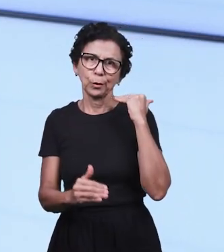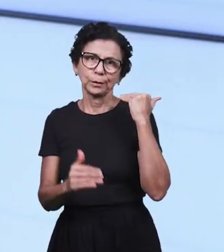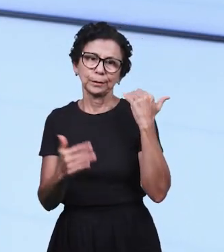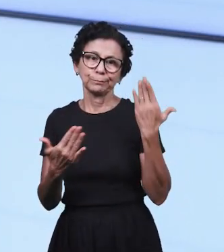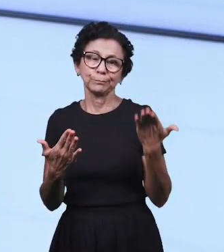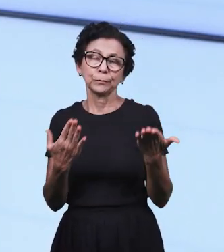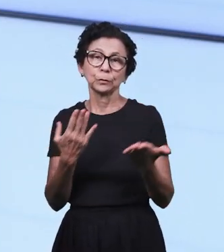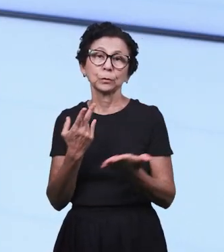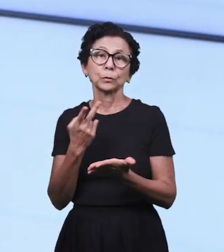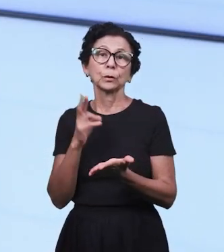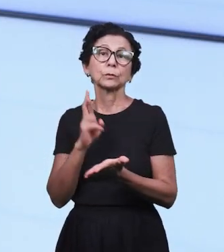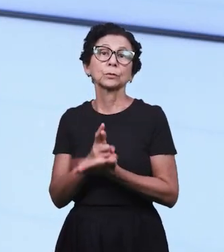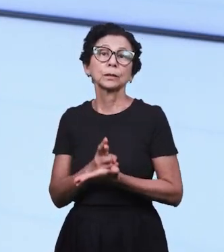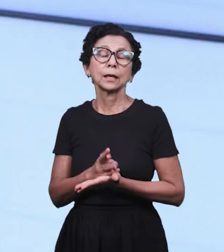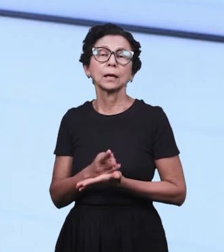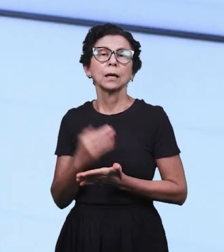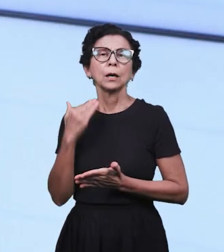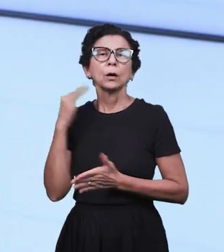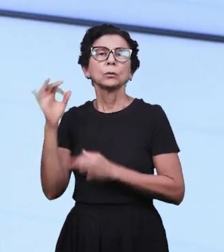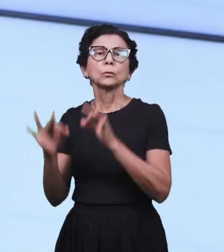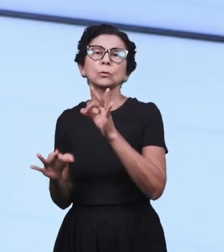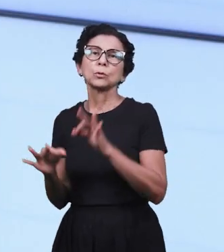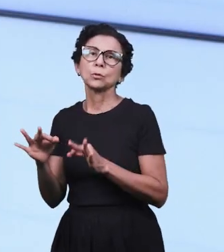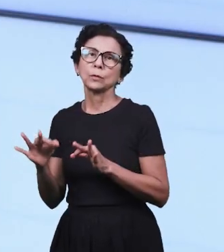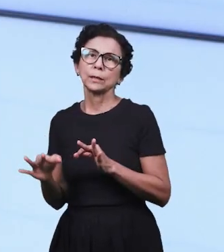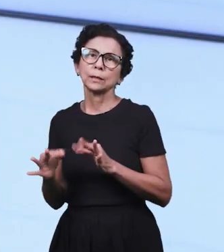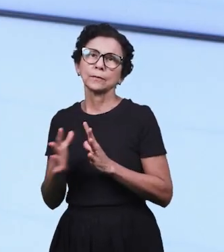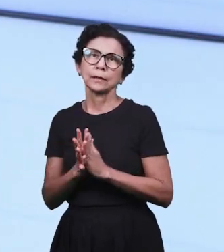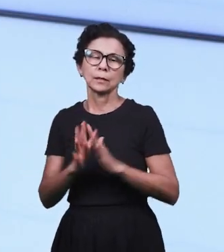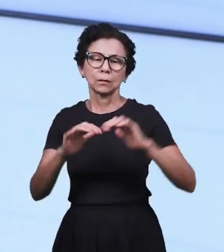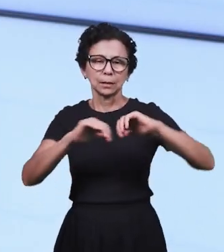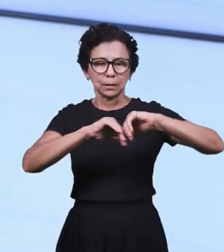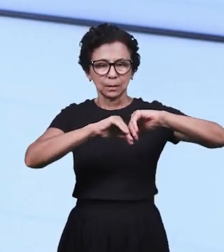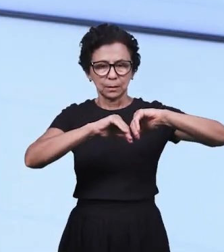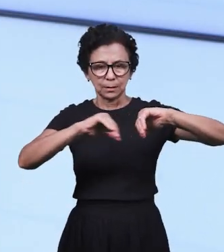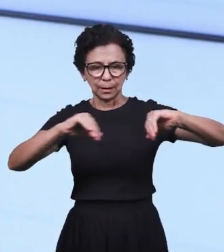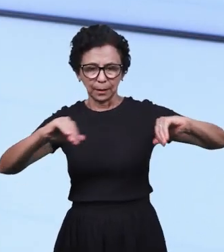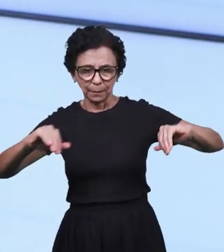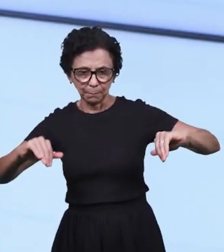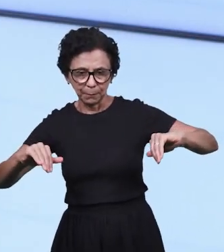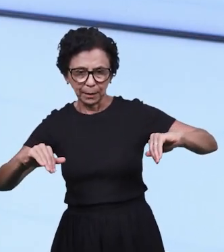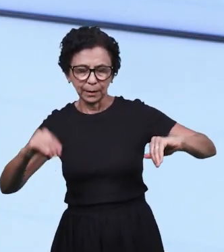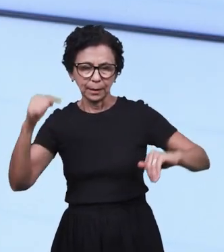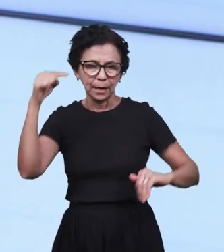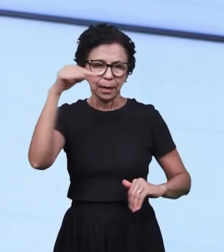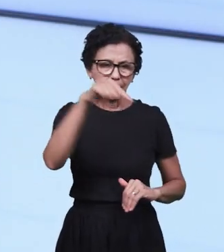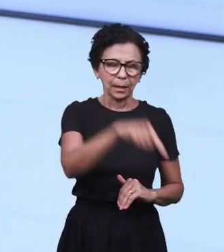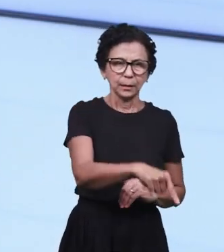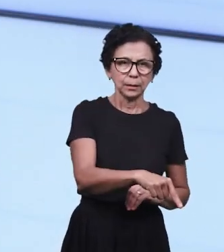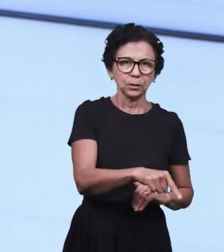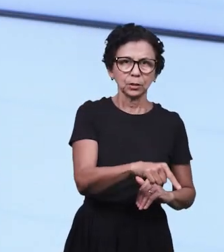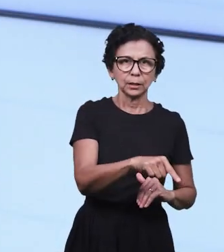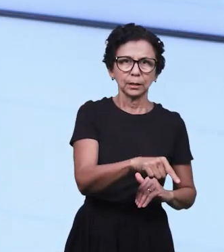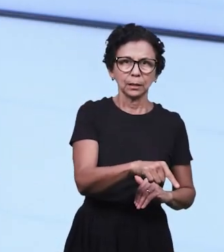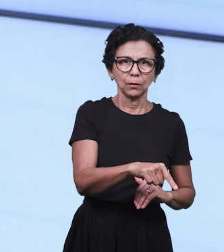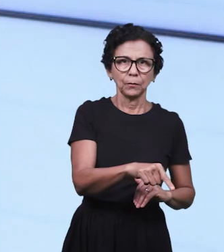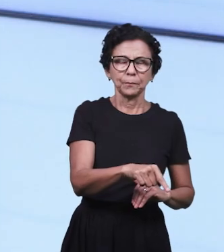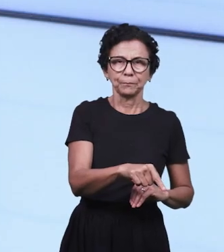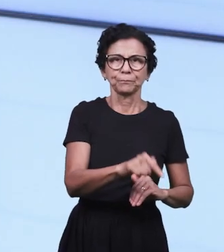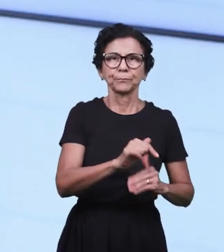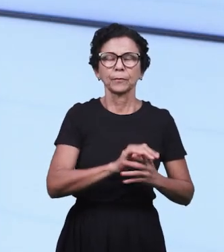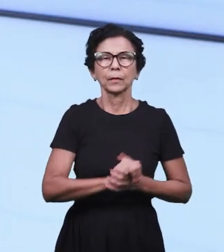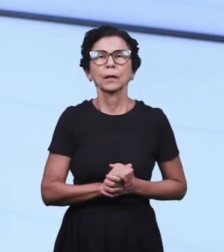pode determinar? Que seja desfeito o condomínio. Esse imóvel vai a leilão e, indo a leilão,